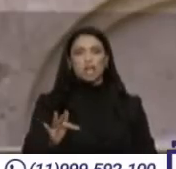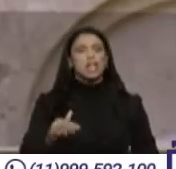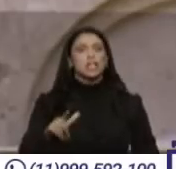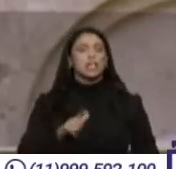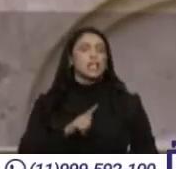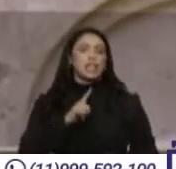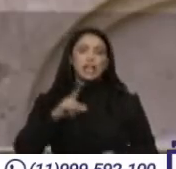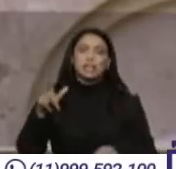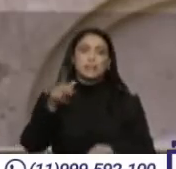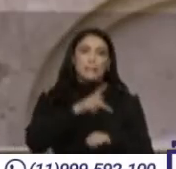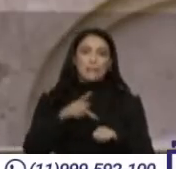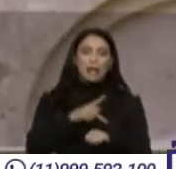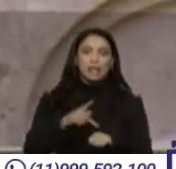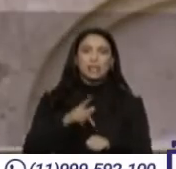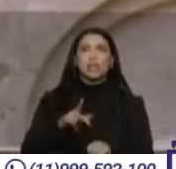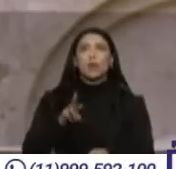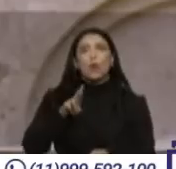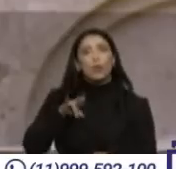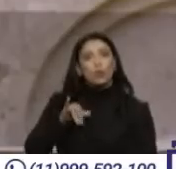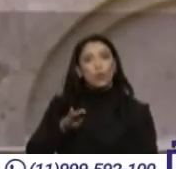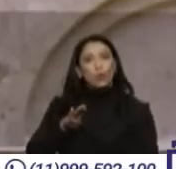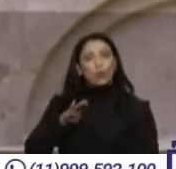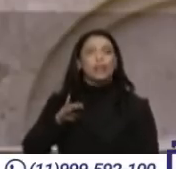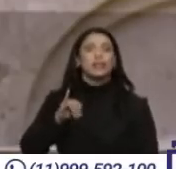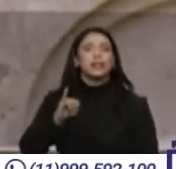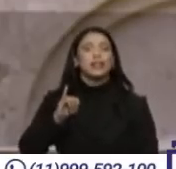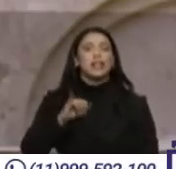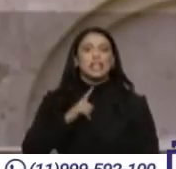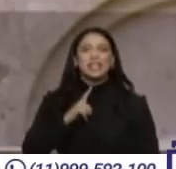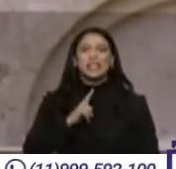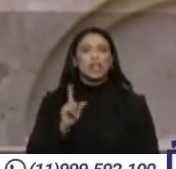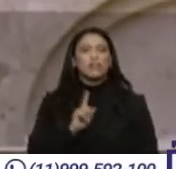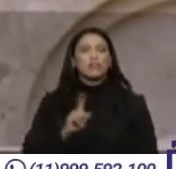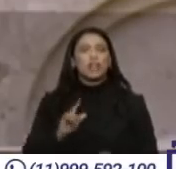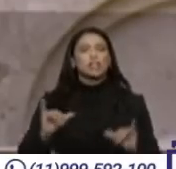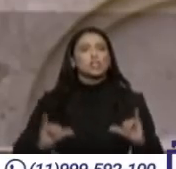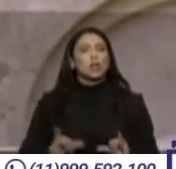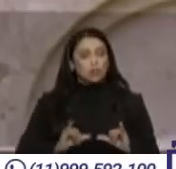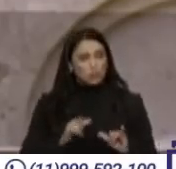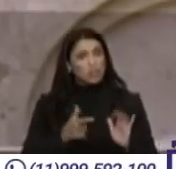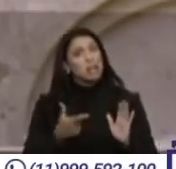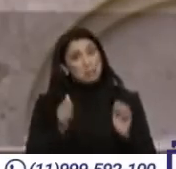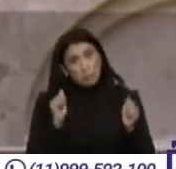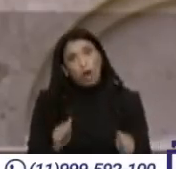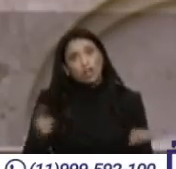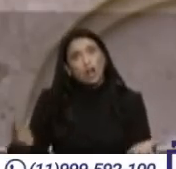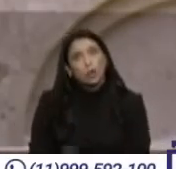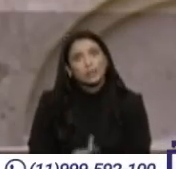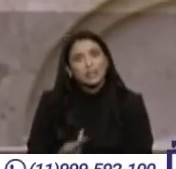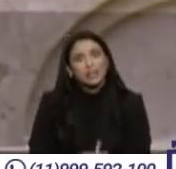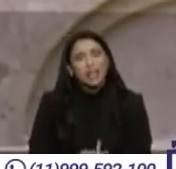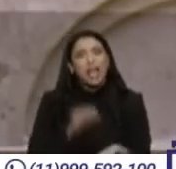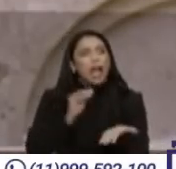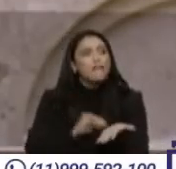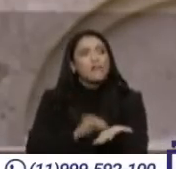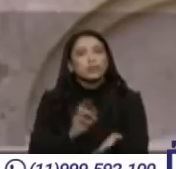ilustres desta nação, como o grande Rui, estão imunes à malta irresponsável, em